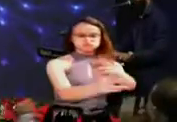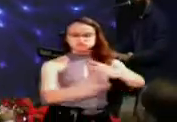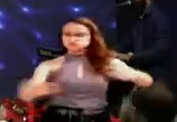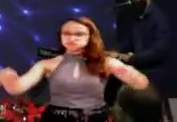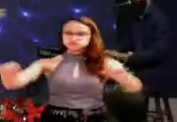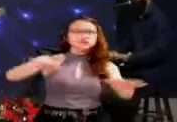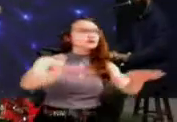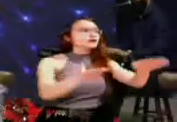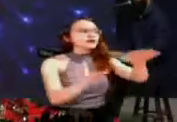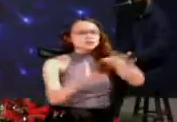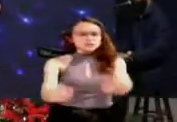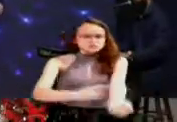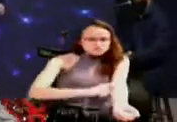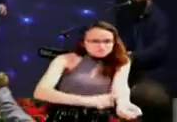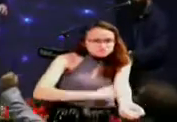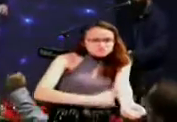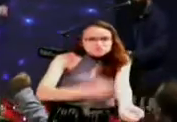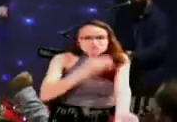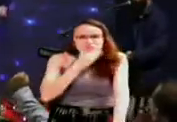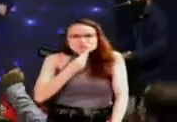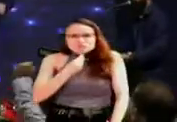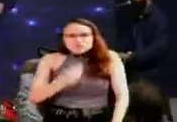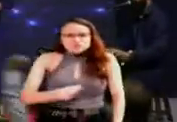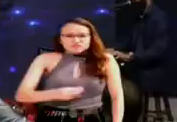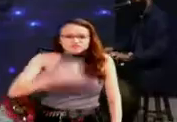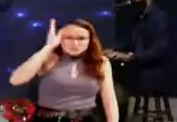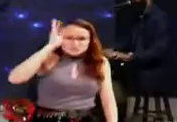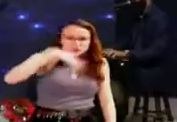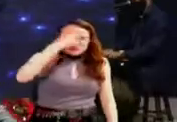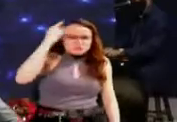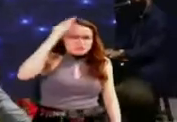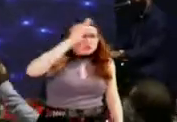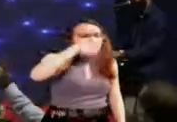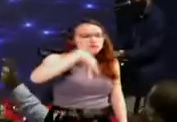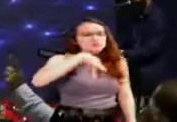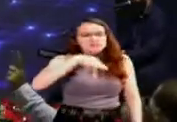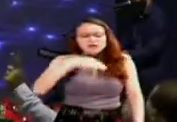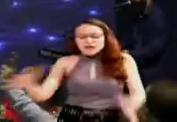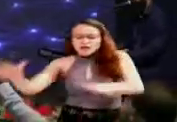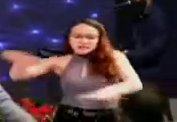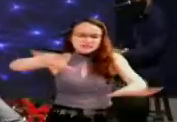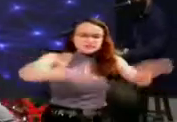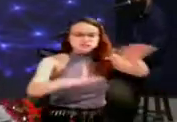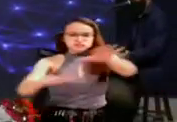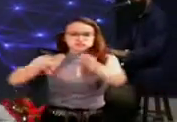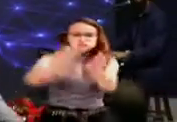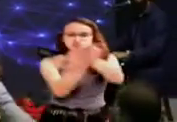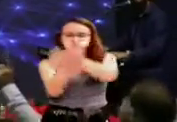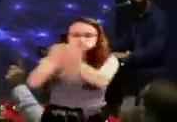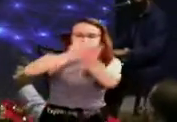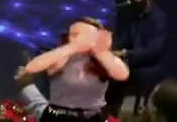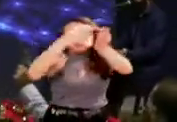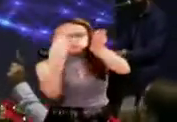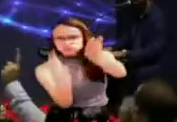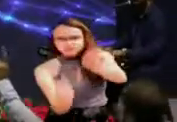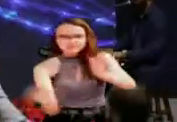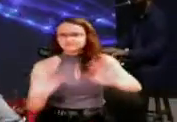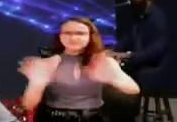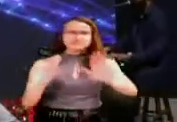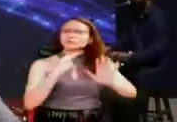encarvelar o mar, a ira dos homens, o gênio do mal, das águas não podem